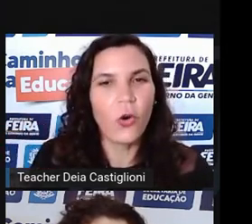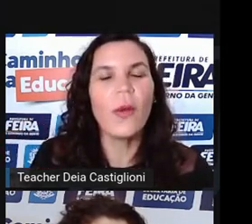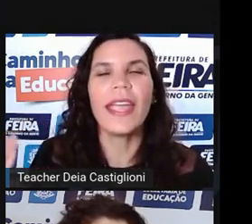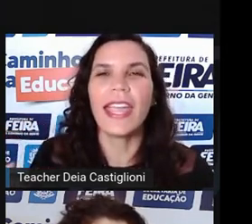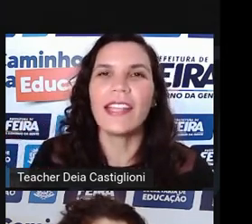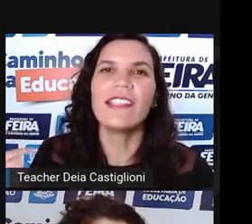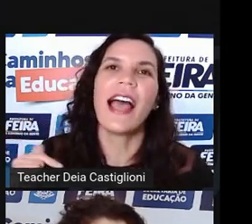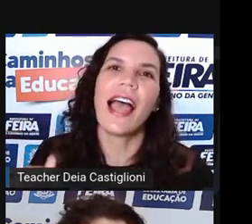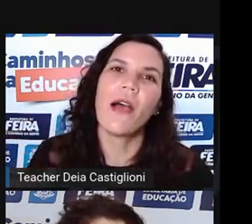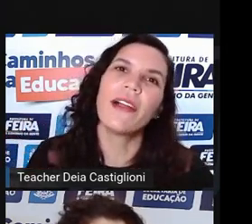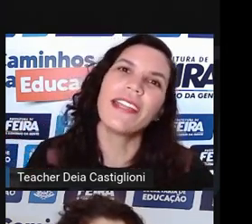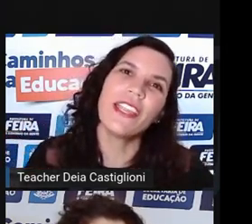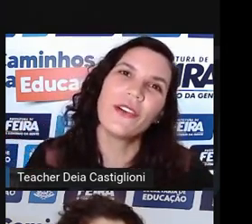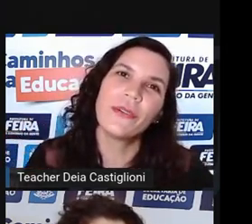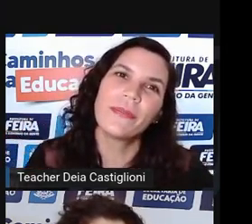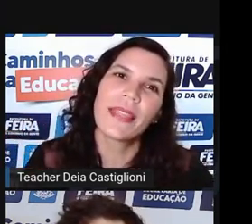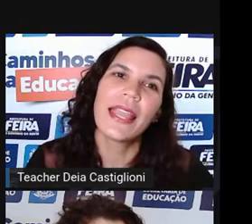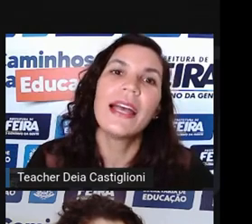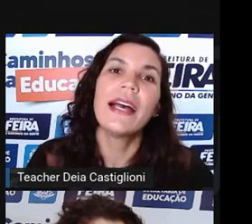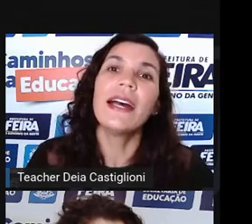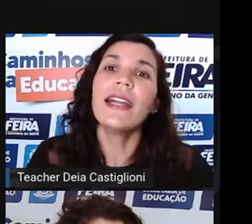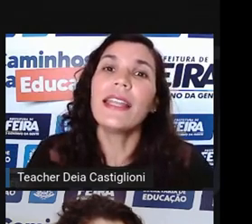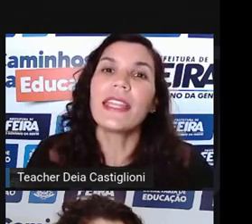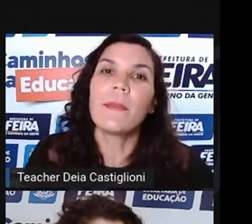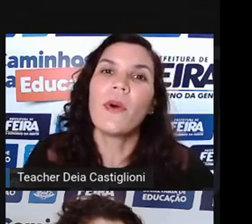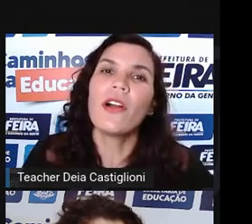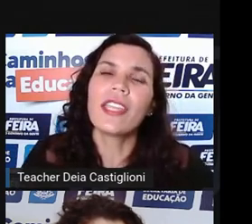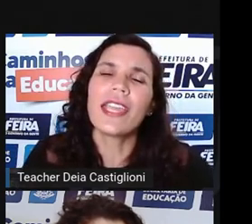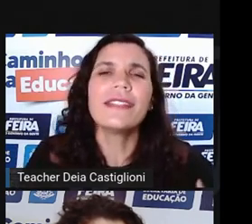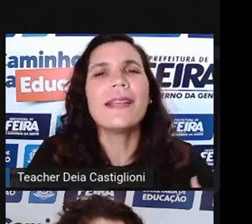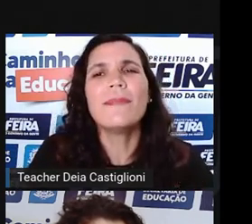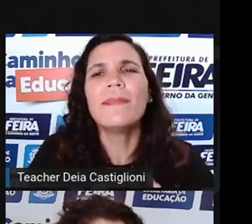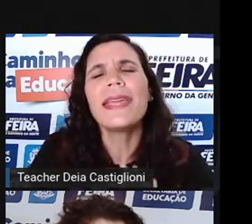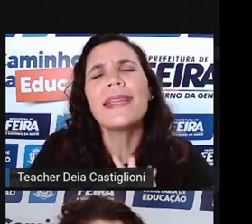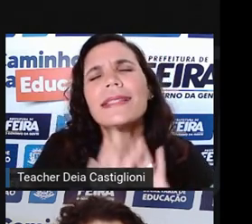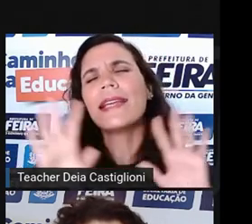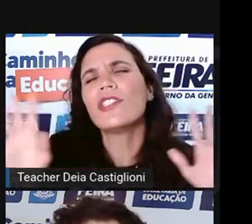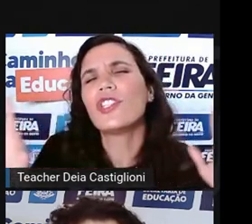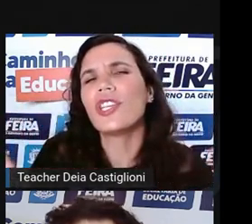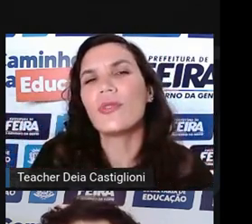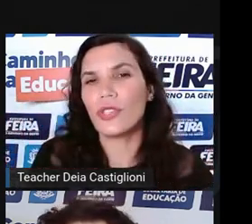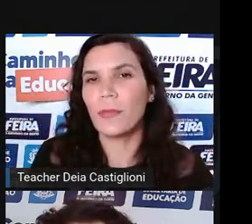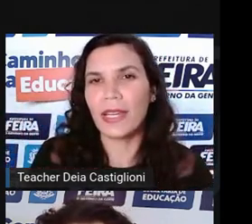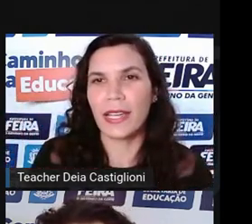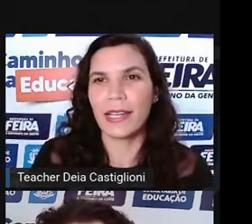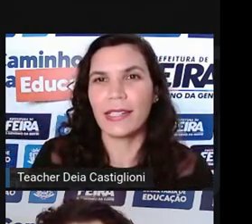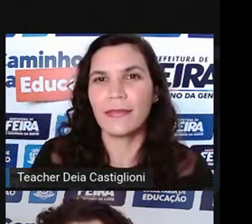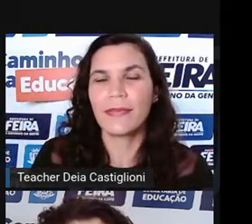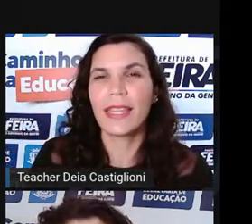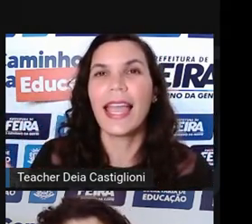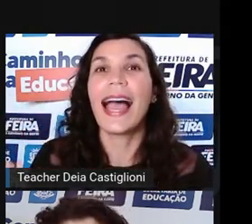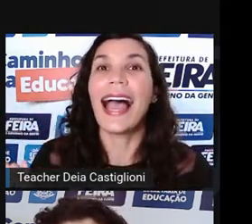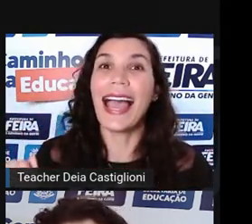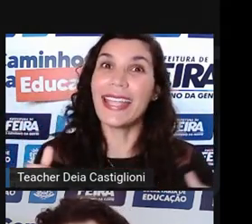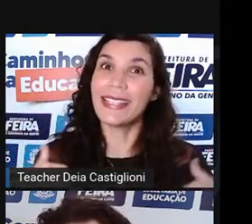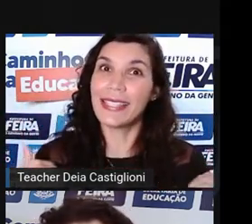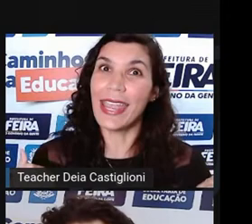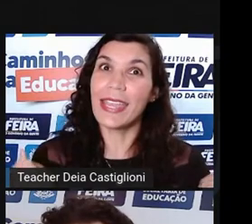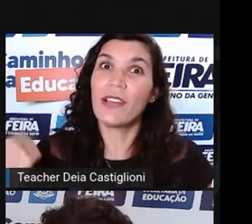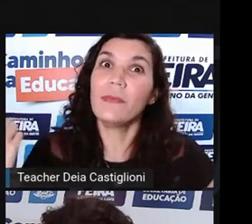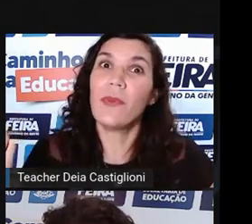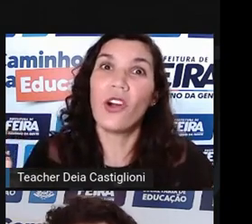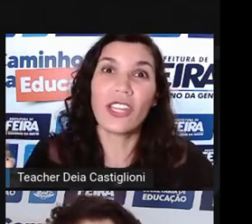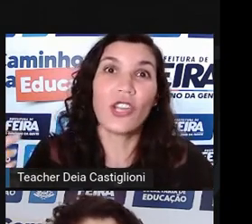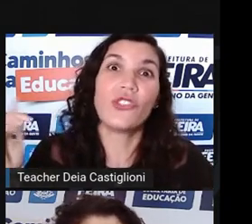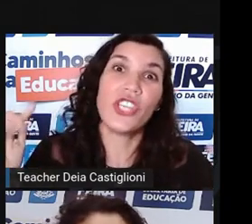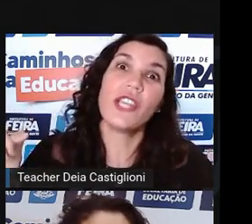Hello and how are you? Early in the morning quer dizer bem cedinho de manhã. I say